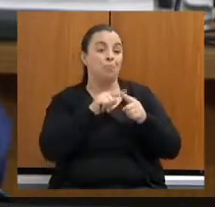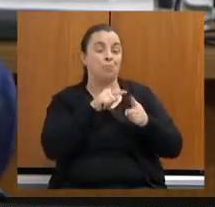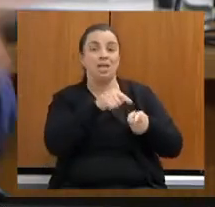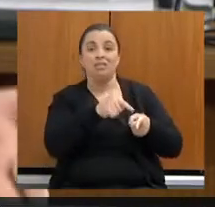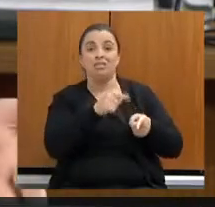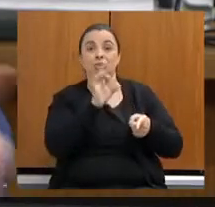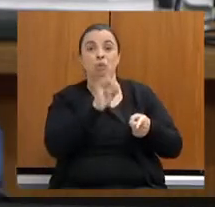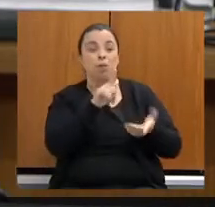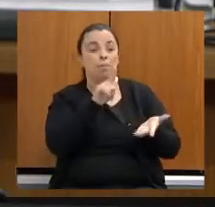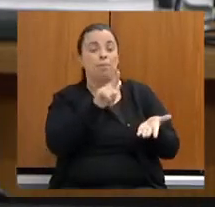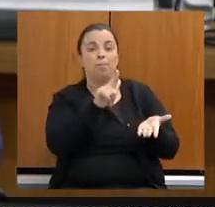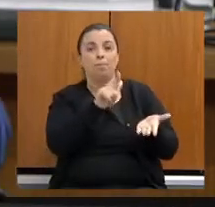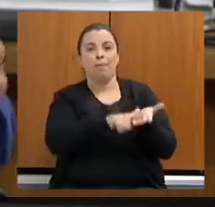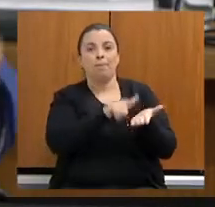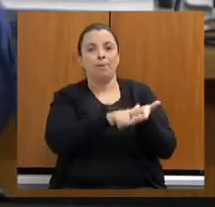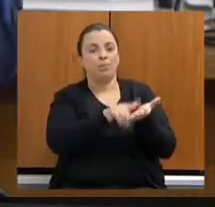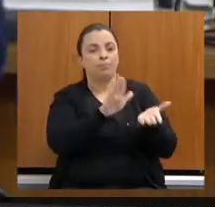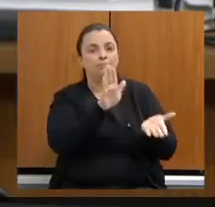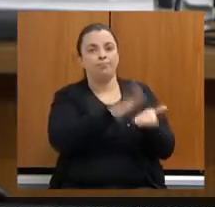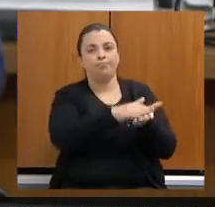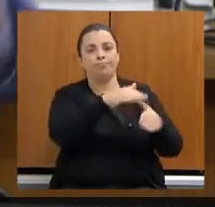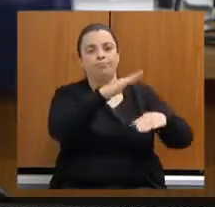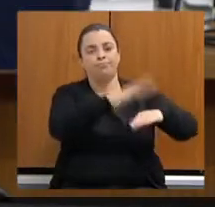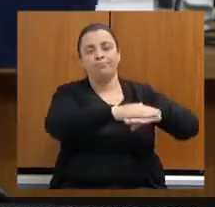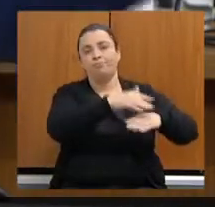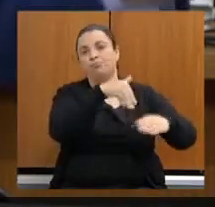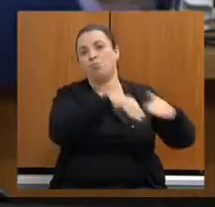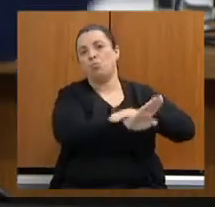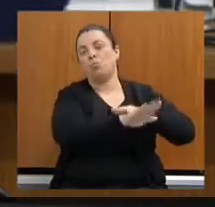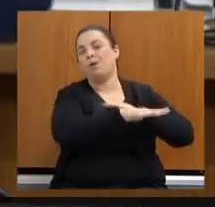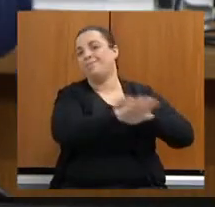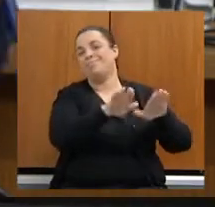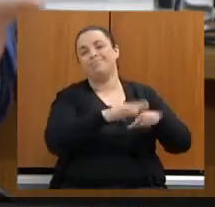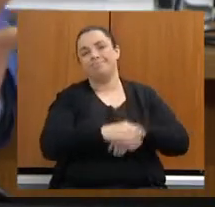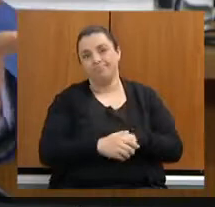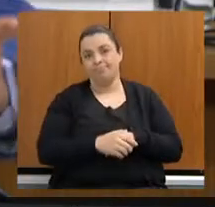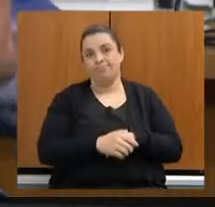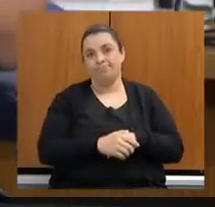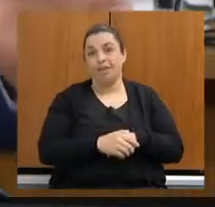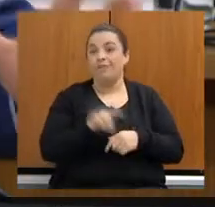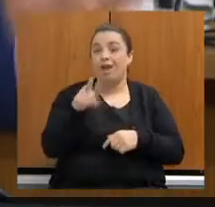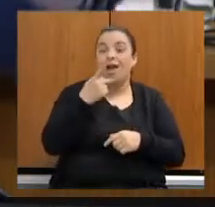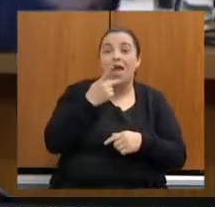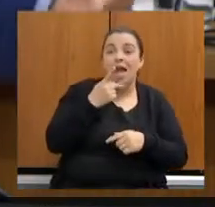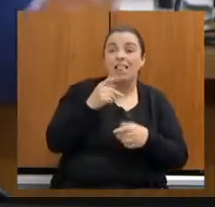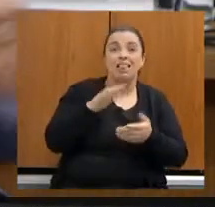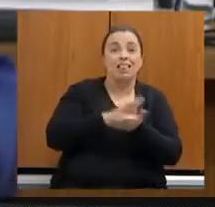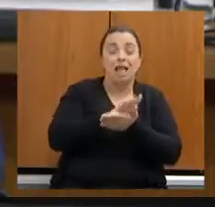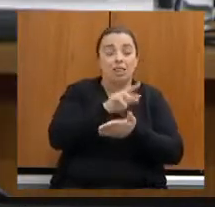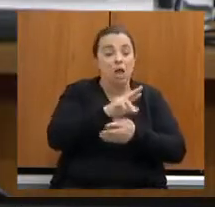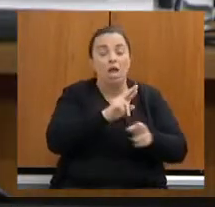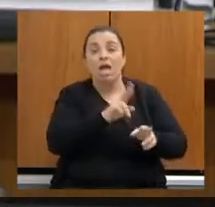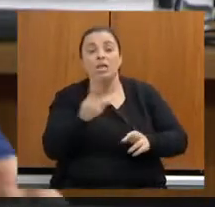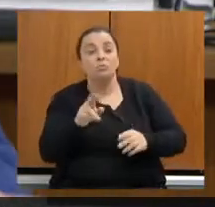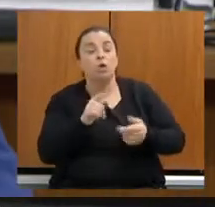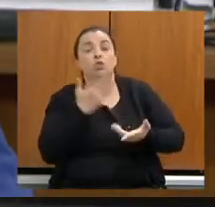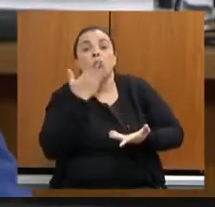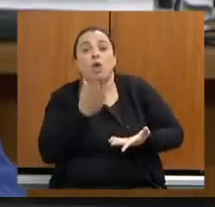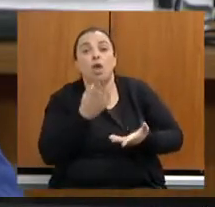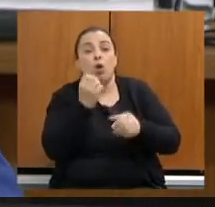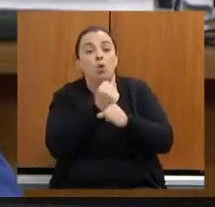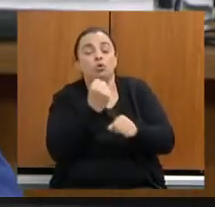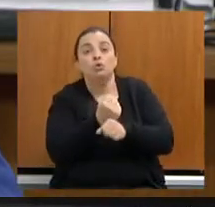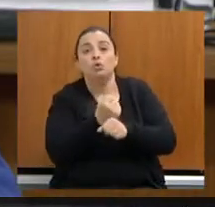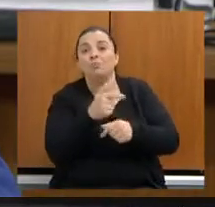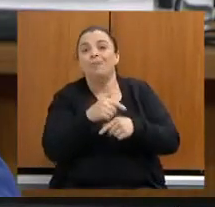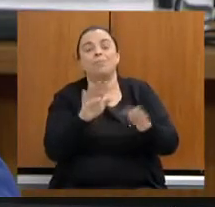voltam nem para dar a tese para o povo Nem para falar eu tirei uma foto com você fiz aquilo ali construímos junto aí a foto que ficou bonita no livro